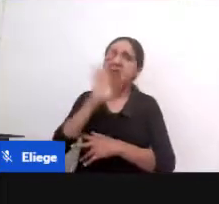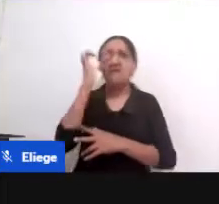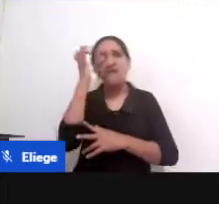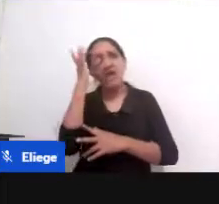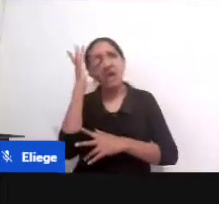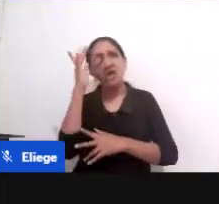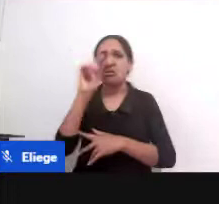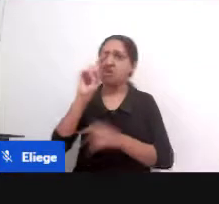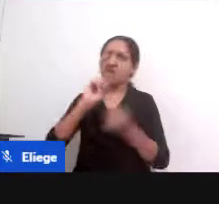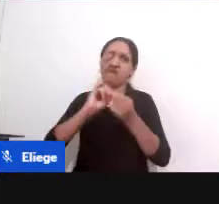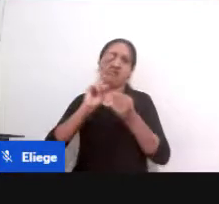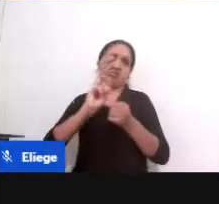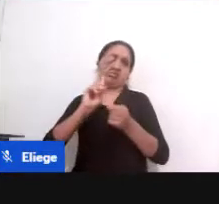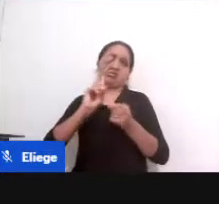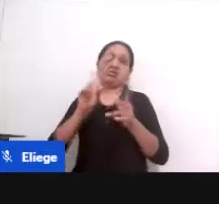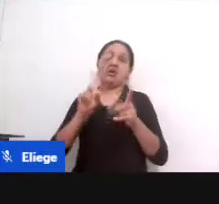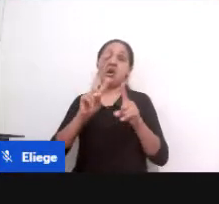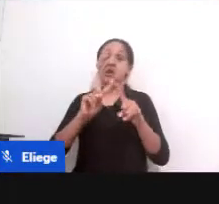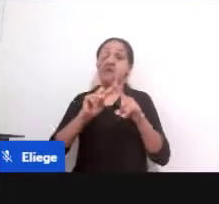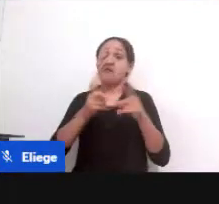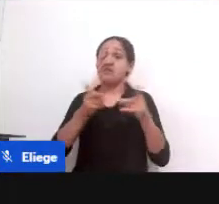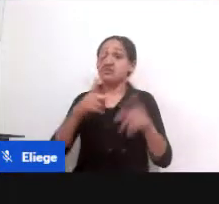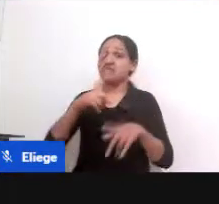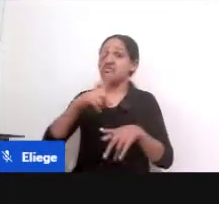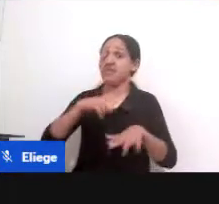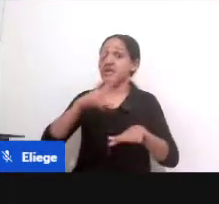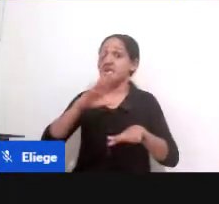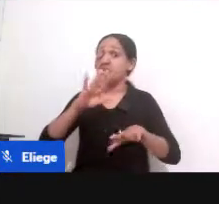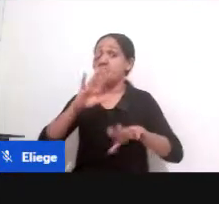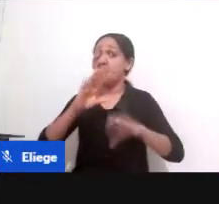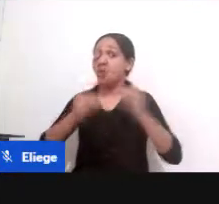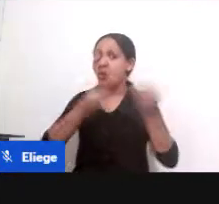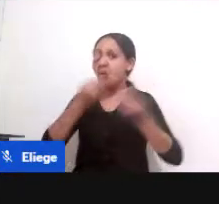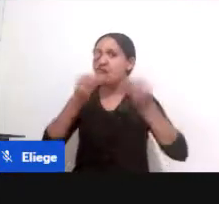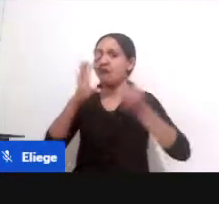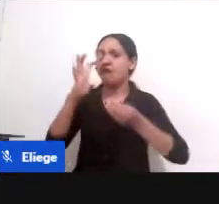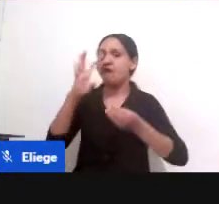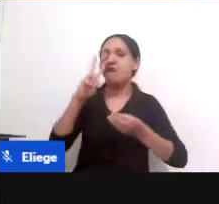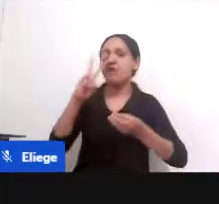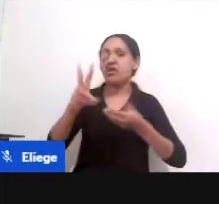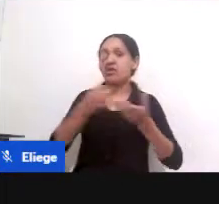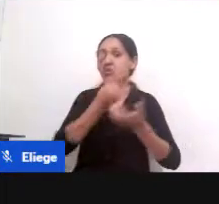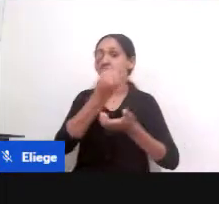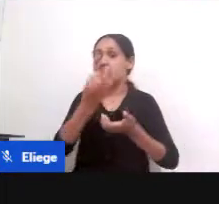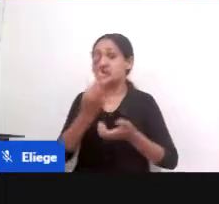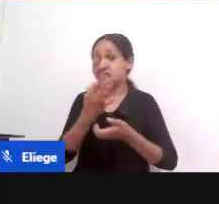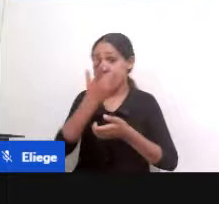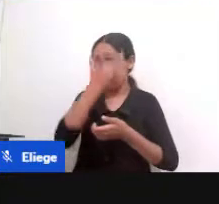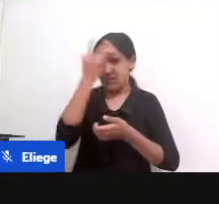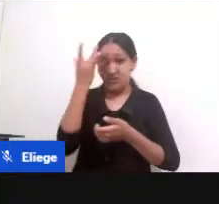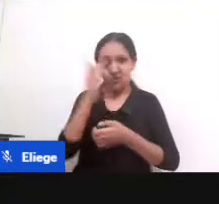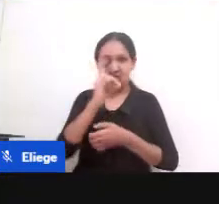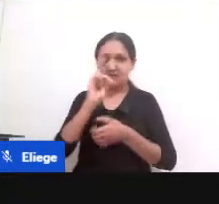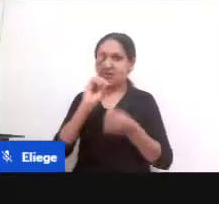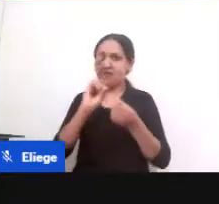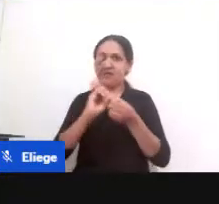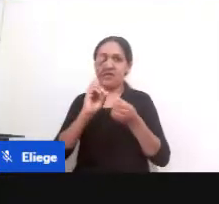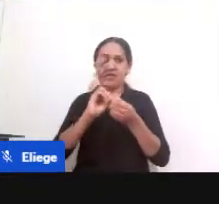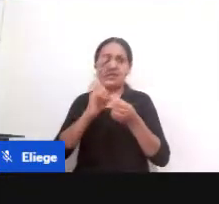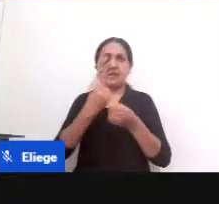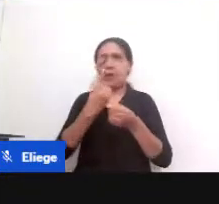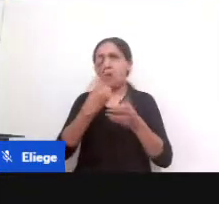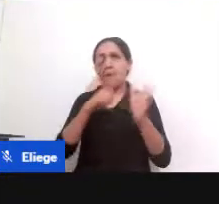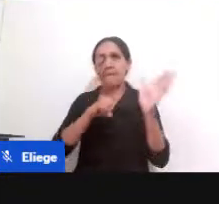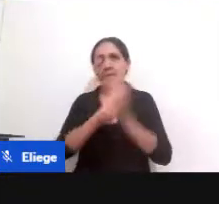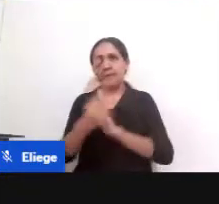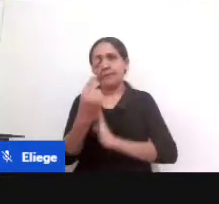Tá, você ali já tem mais ou menos uma noção de quantos alunos não fizeram. É lógico que você não vai perguntar aluno por aluno,